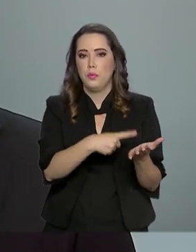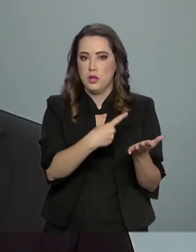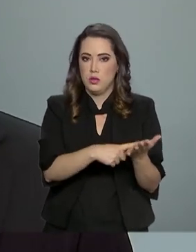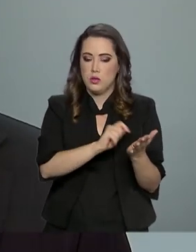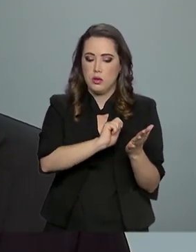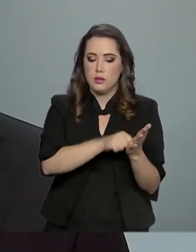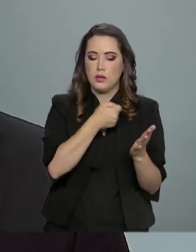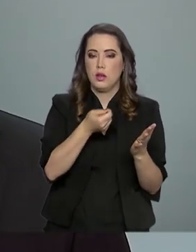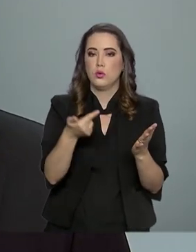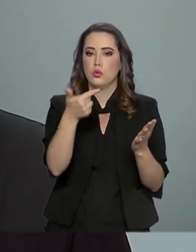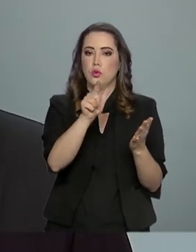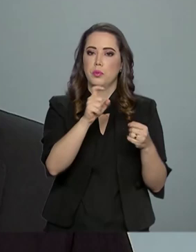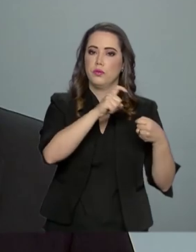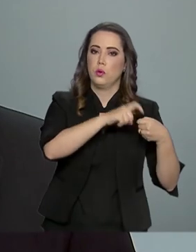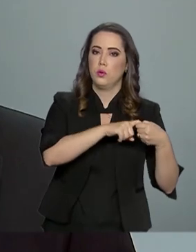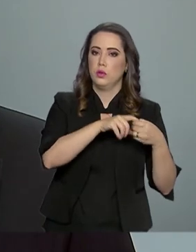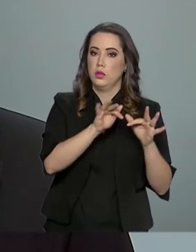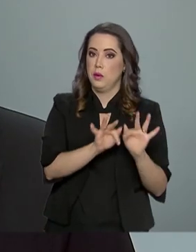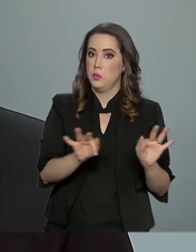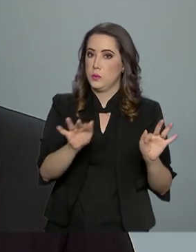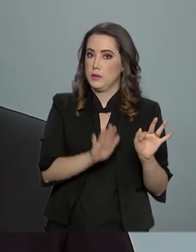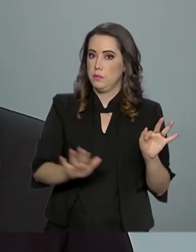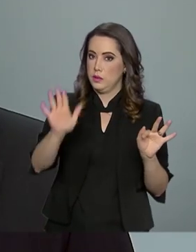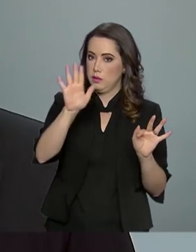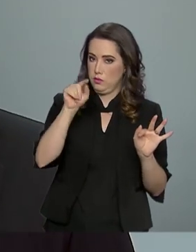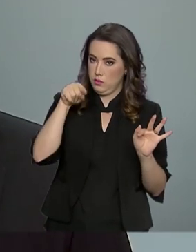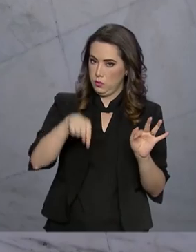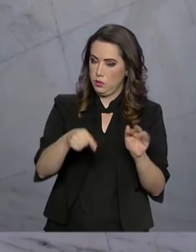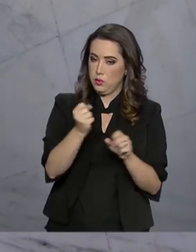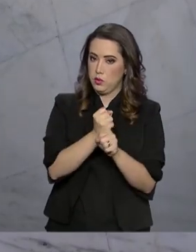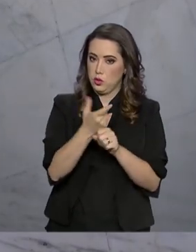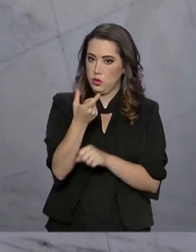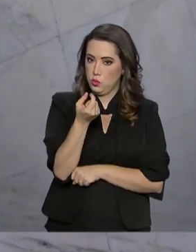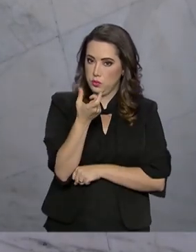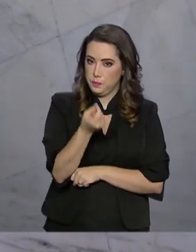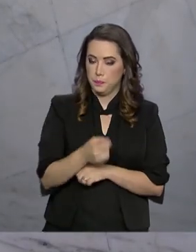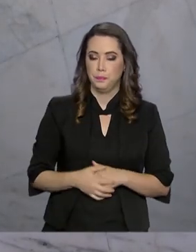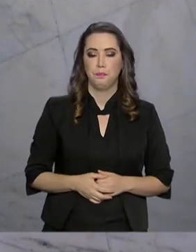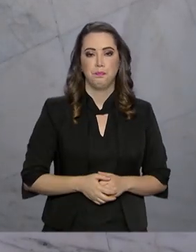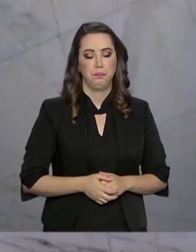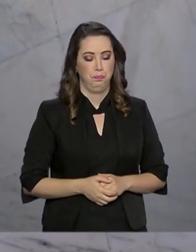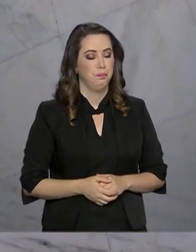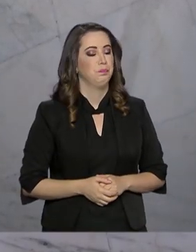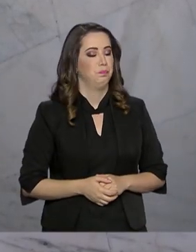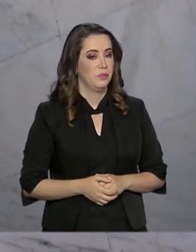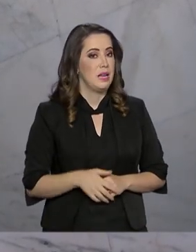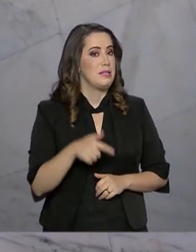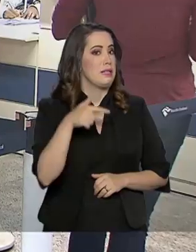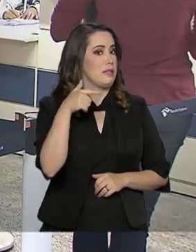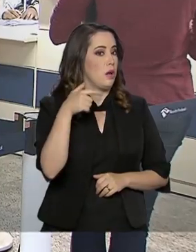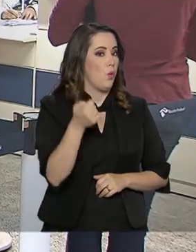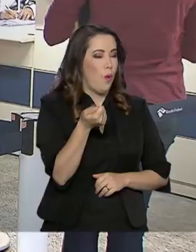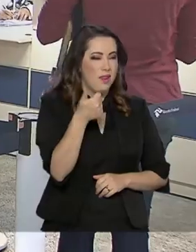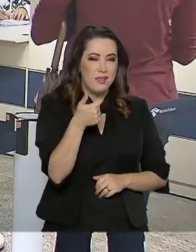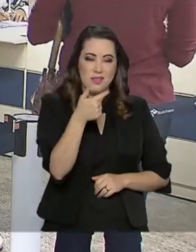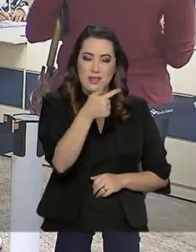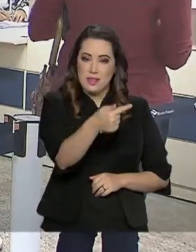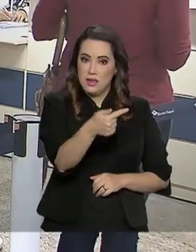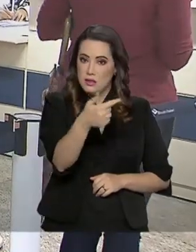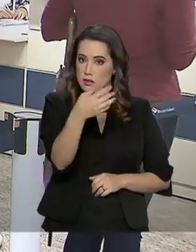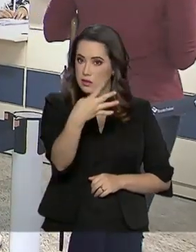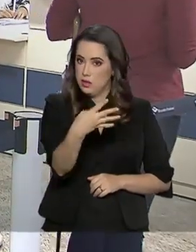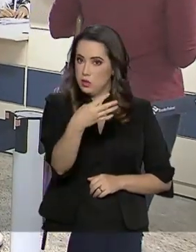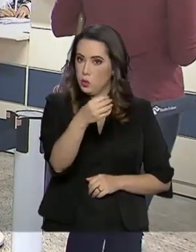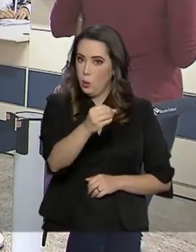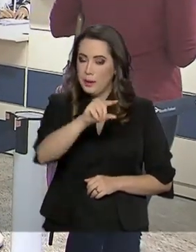para retornar para o Simples Nacional ainda em 2020. Quase 740 mil micro e pequenas empresas